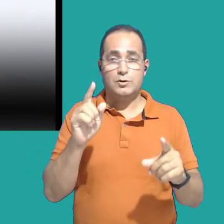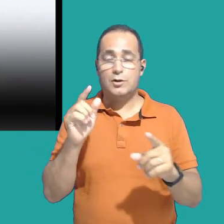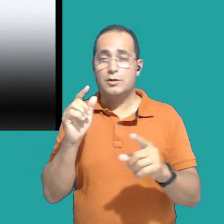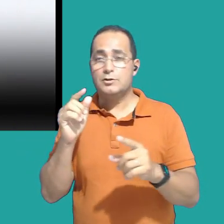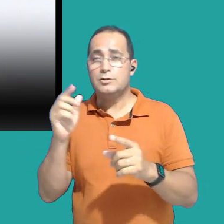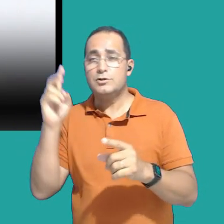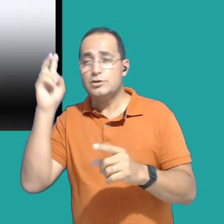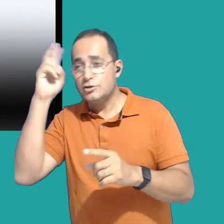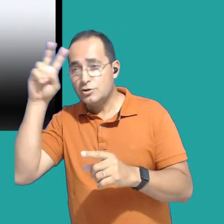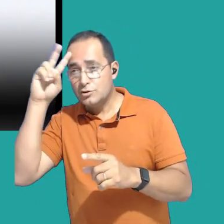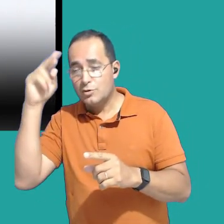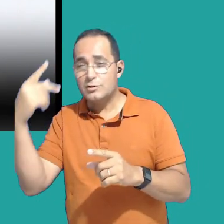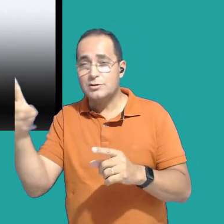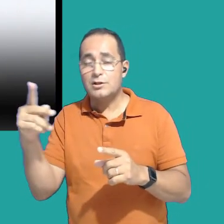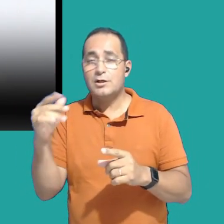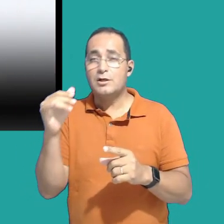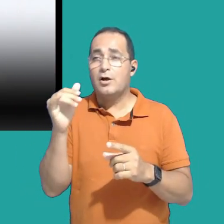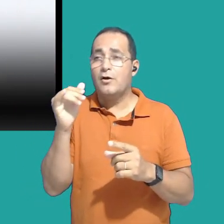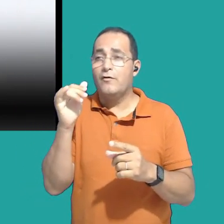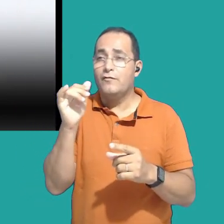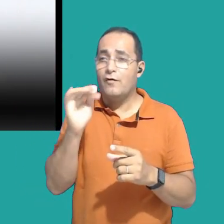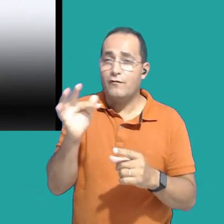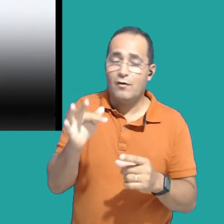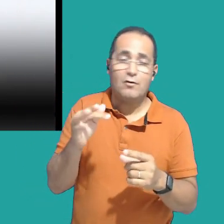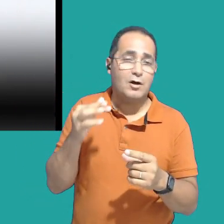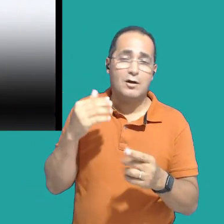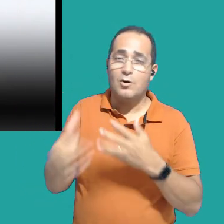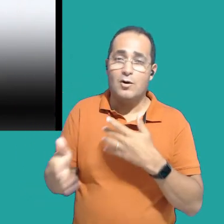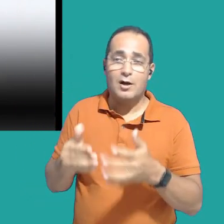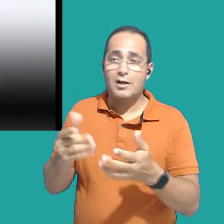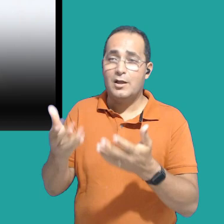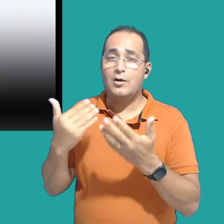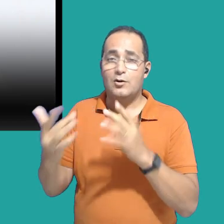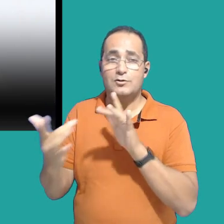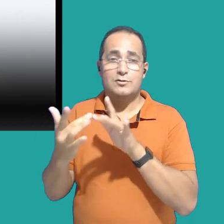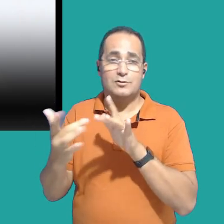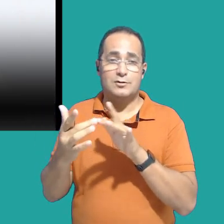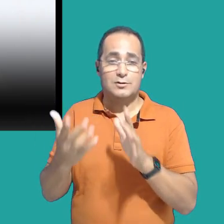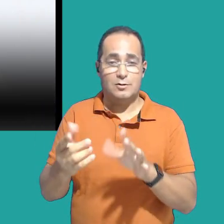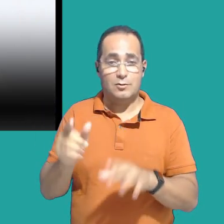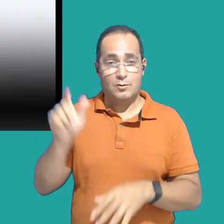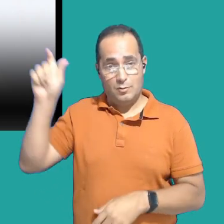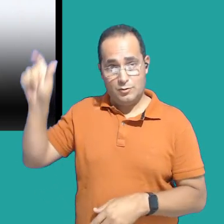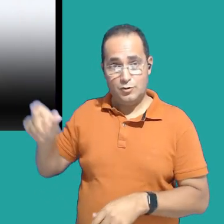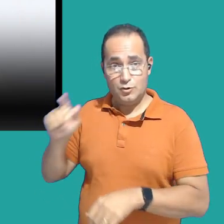história, de fofoca, de contato, é isso. Então, a partir do momento em que